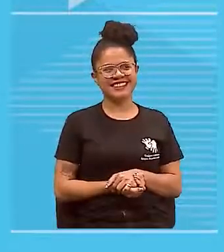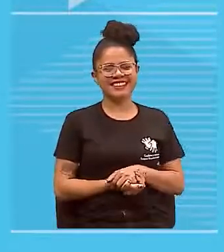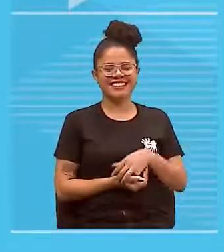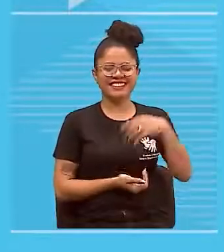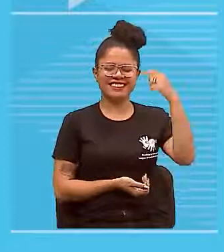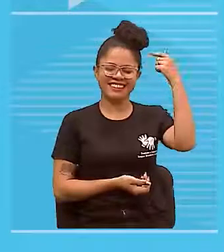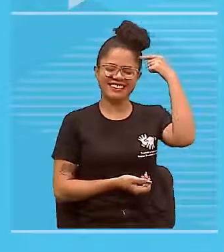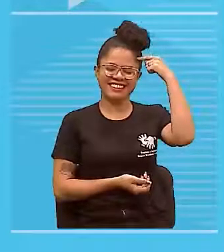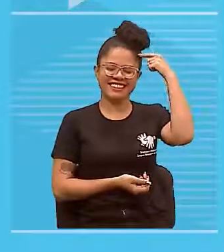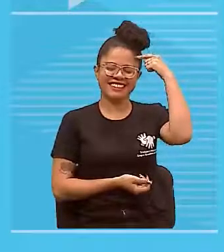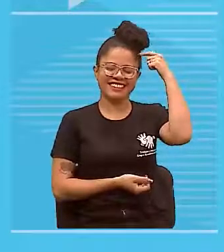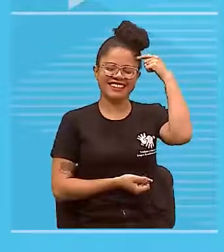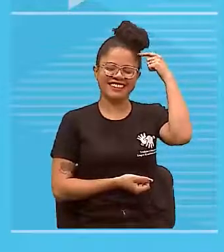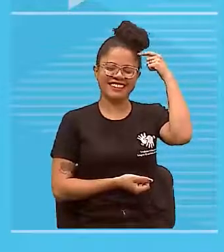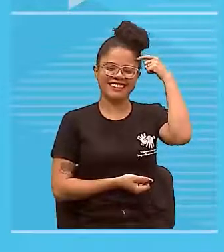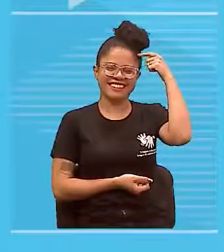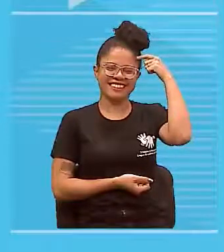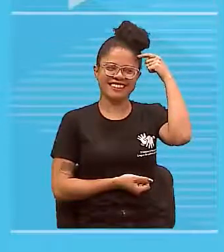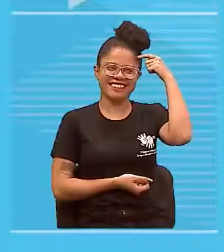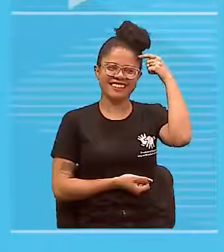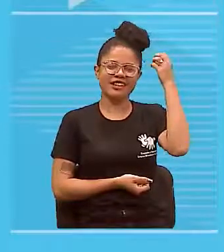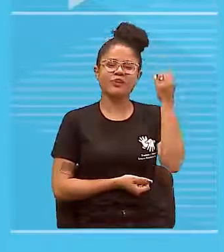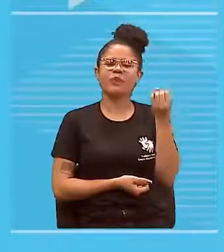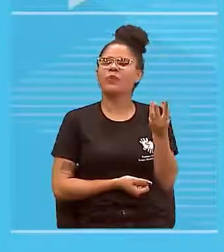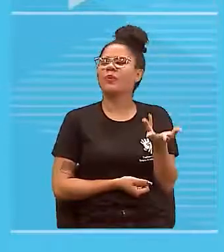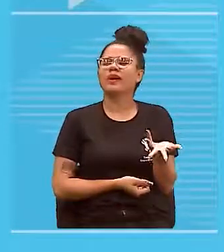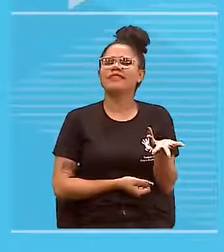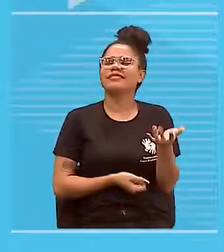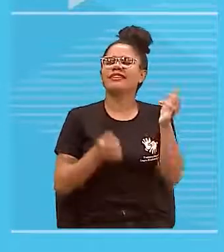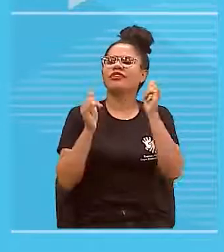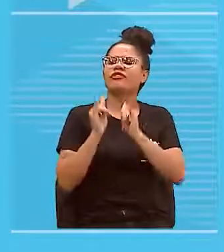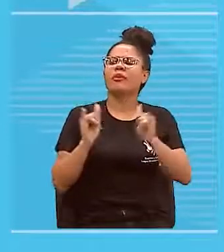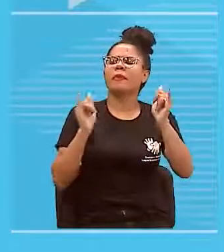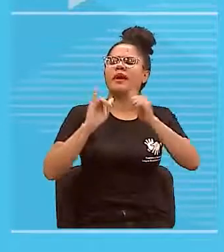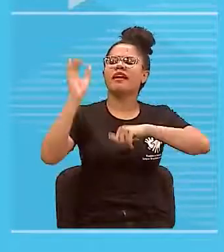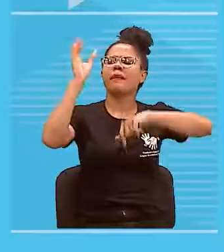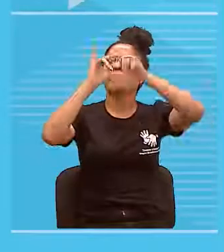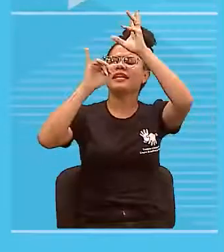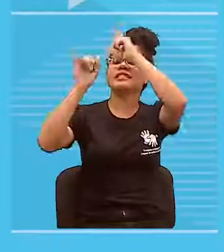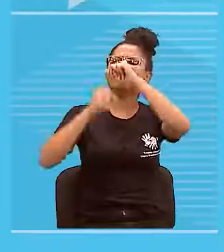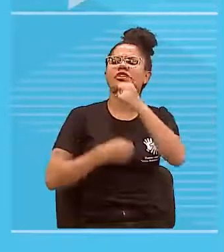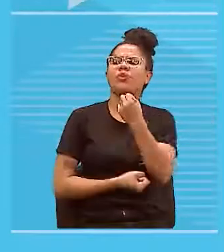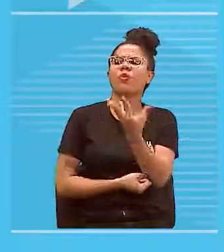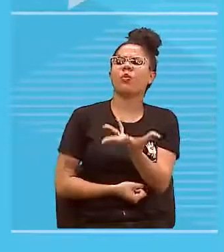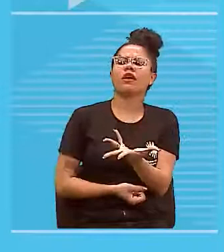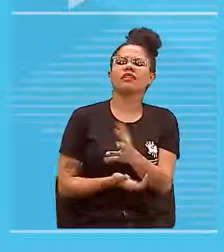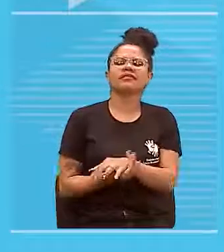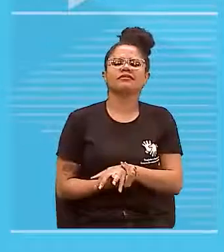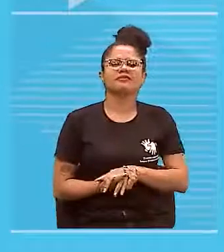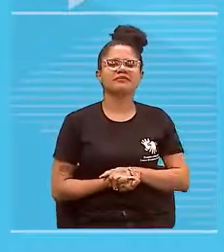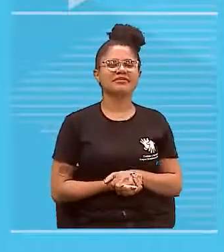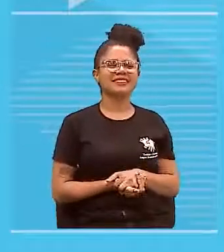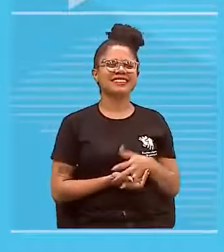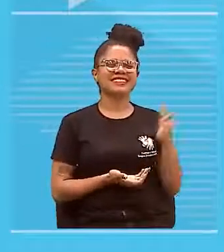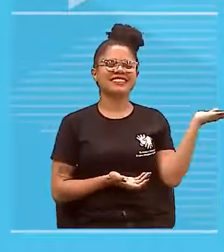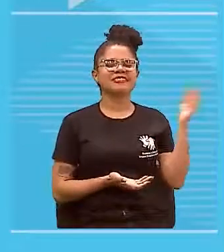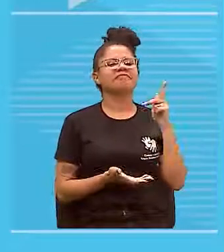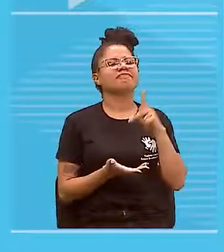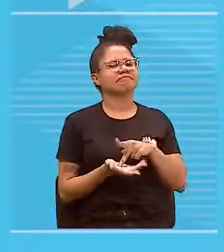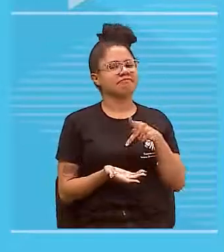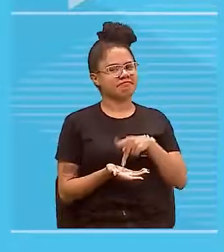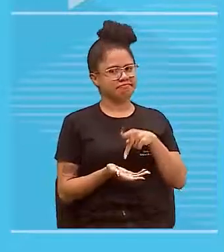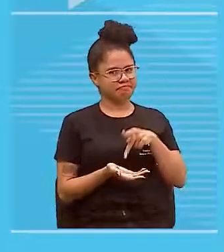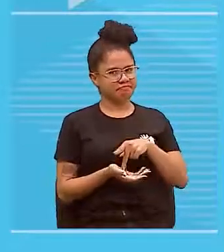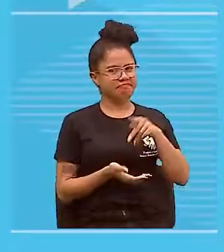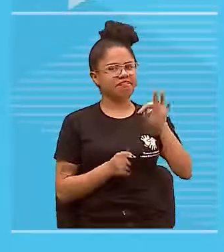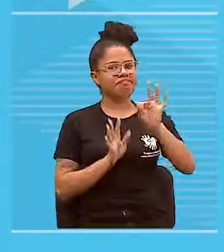na cachola cabe quanto hein cabe quanto rapaz ou realidade esse texto